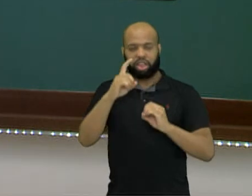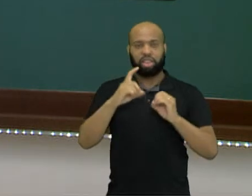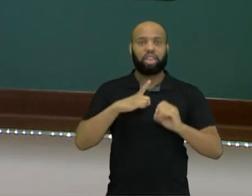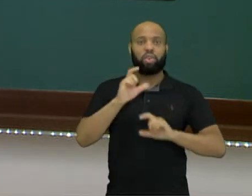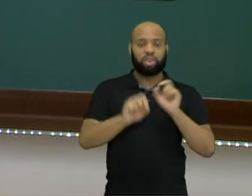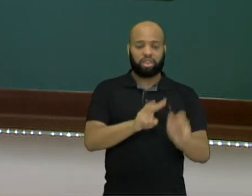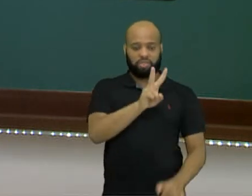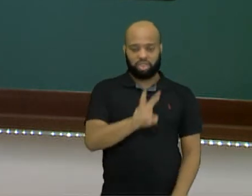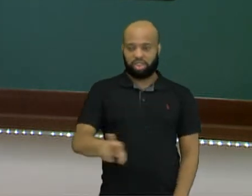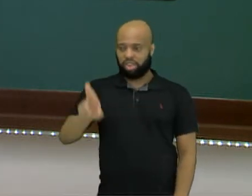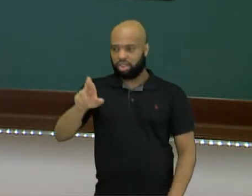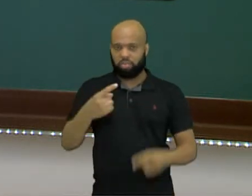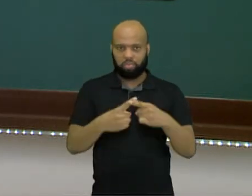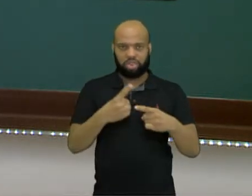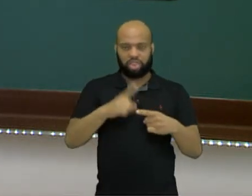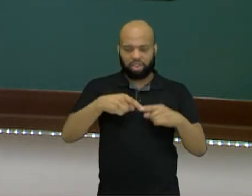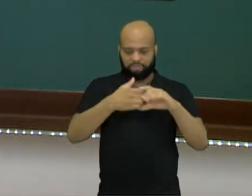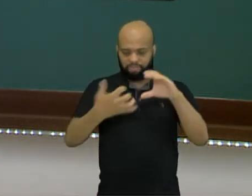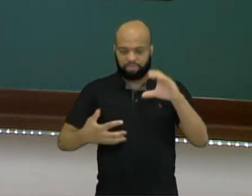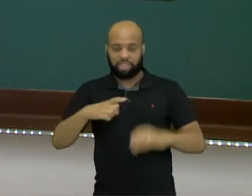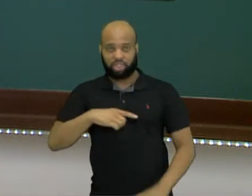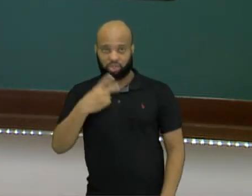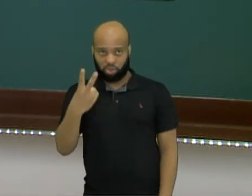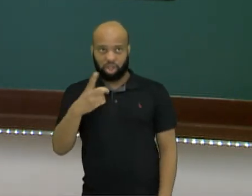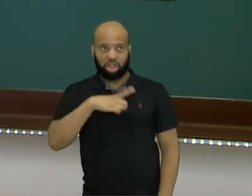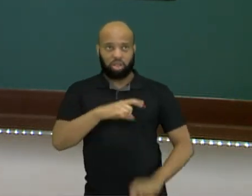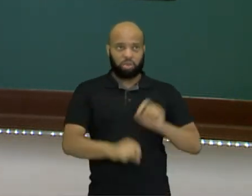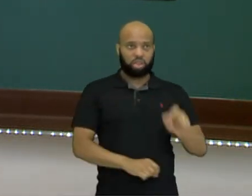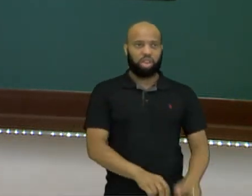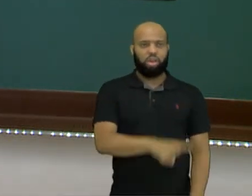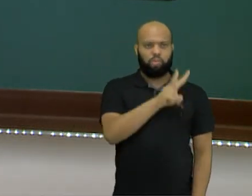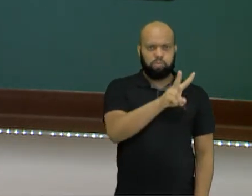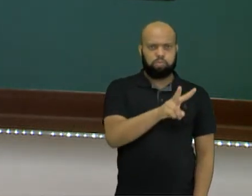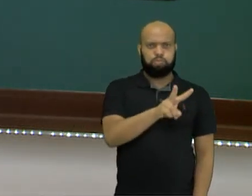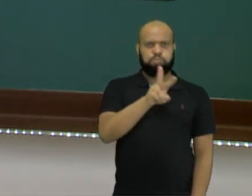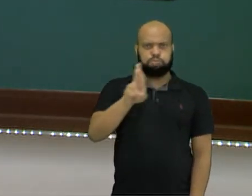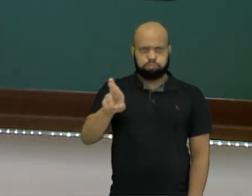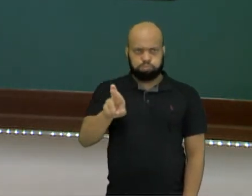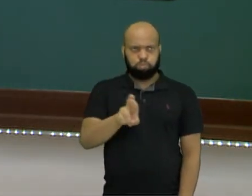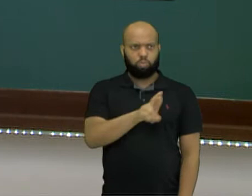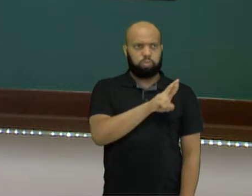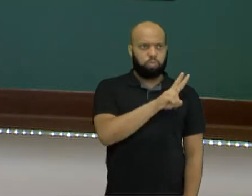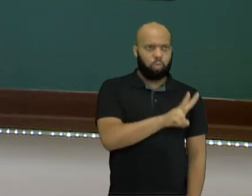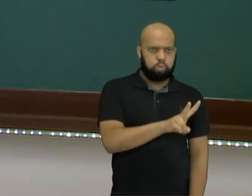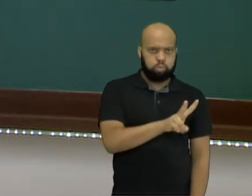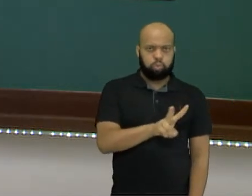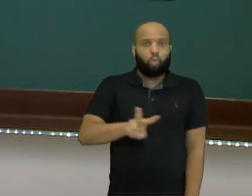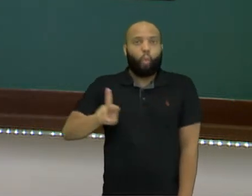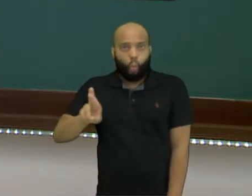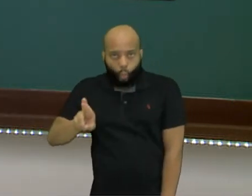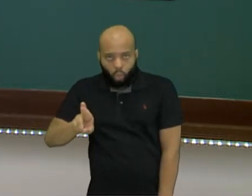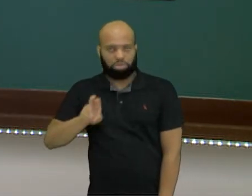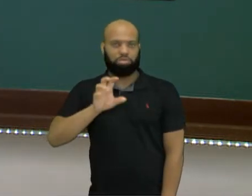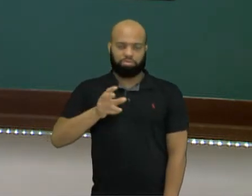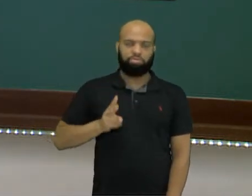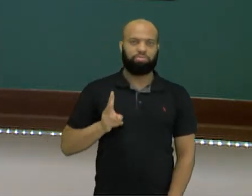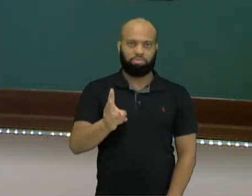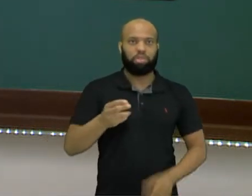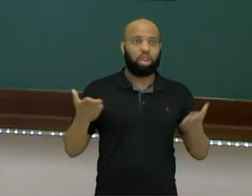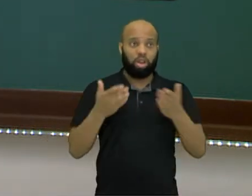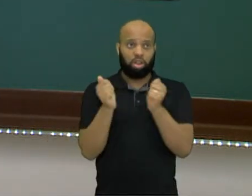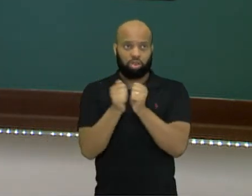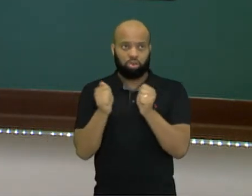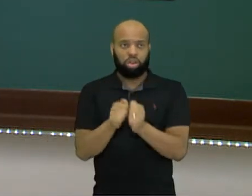estudando duas características. Então, ó, Vzão, Rzão, Vzão, Rzinho e assim por diante. Agora, eu vou juntar tudo isso aqui